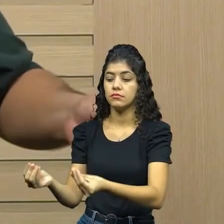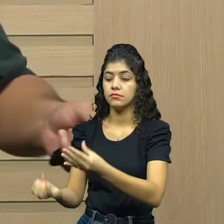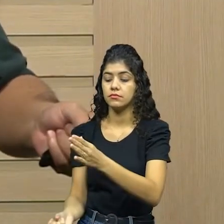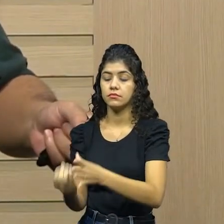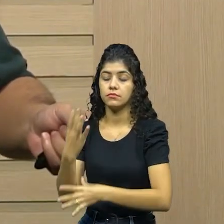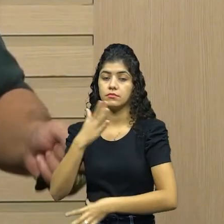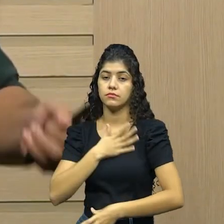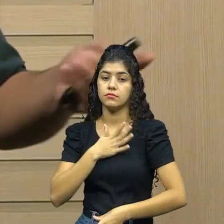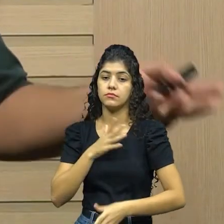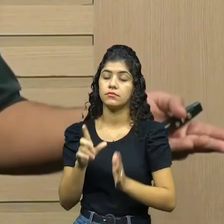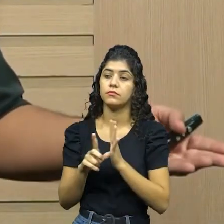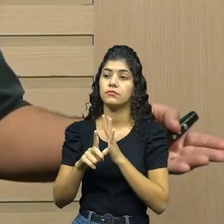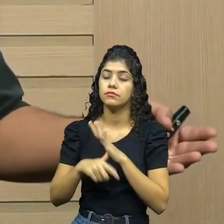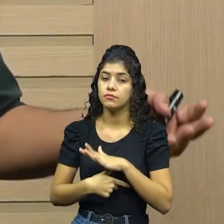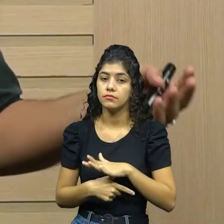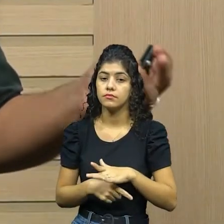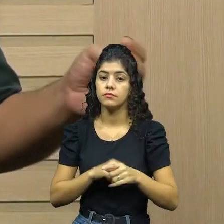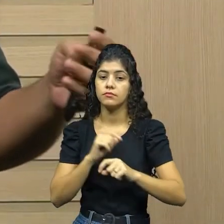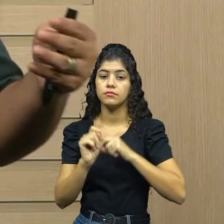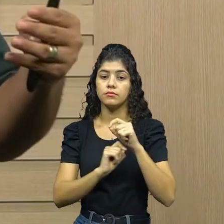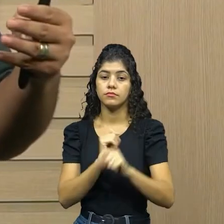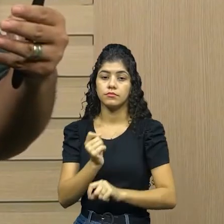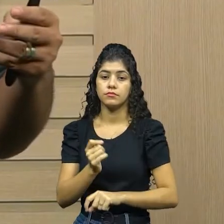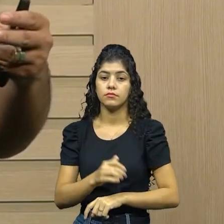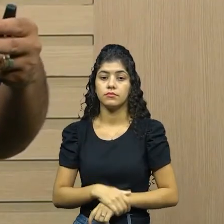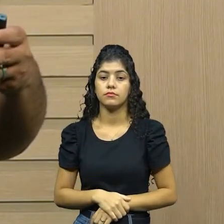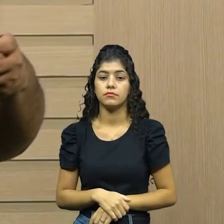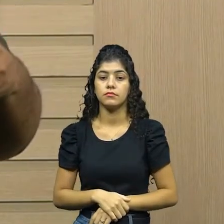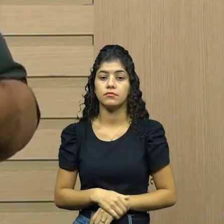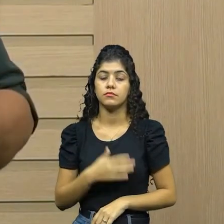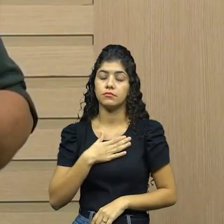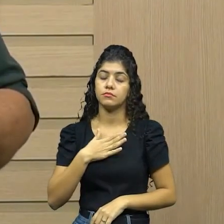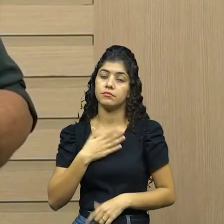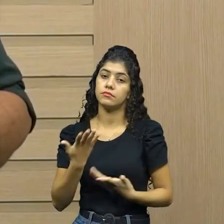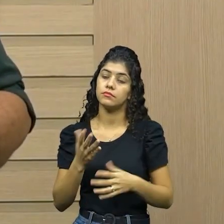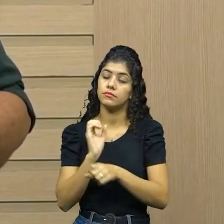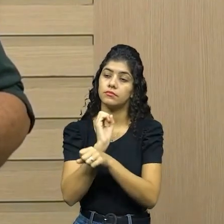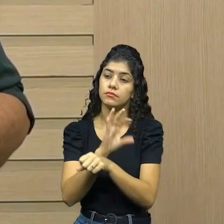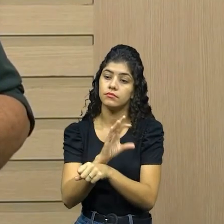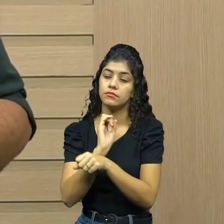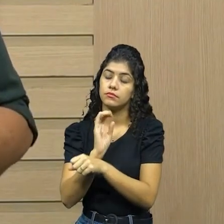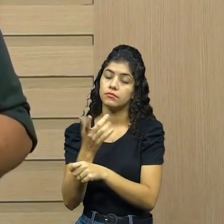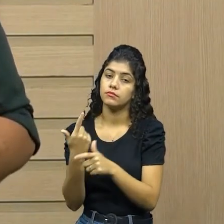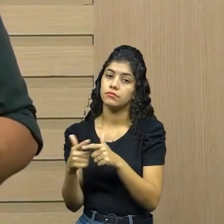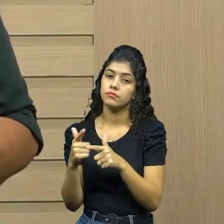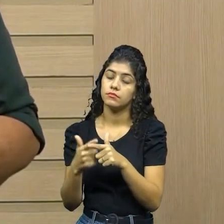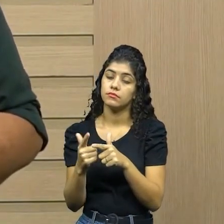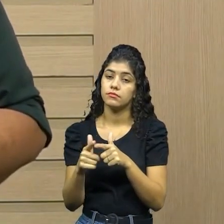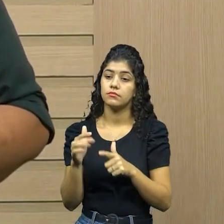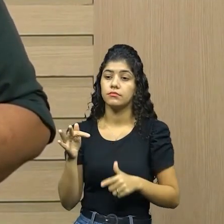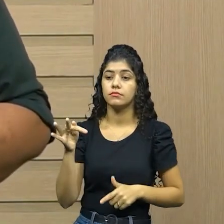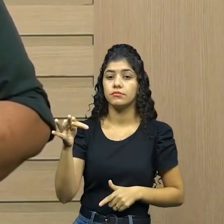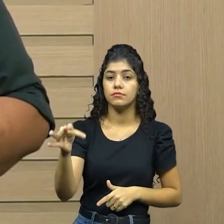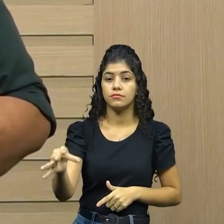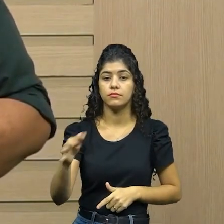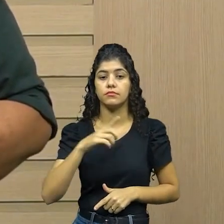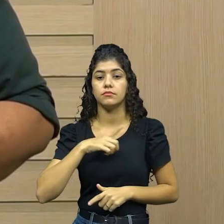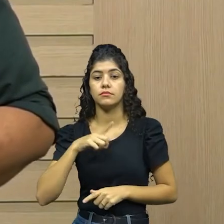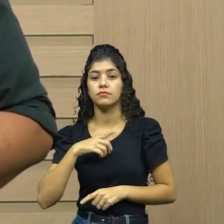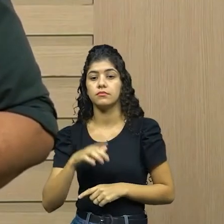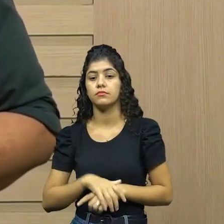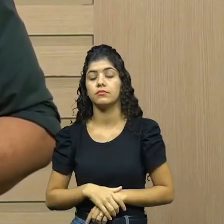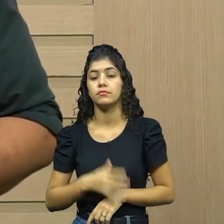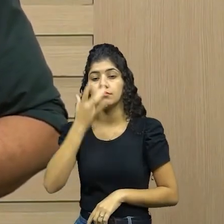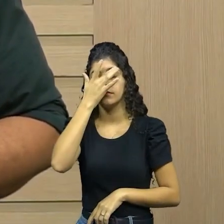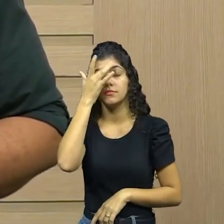fazer minha produção. Aí ele atrasa e aí minha distribuição ela é prejudicada e futuramente eu